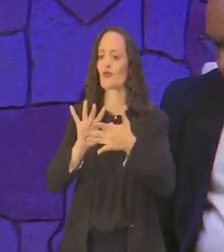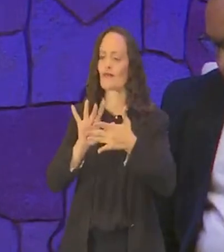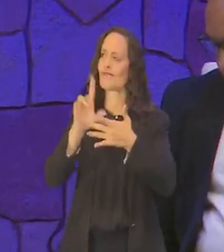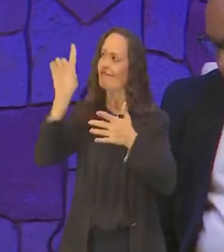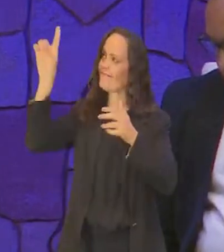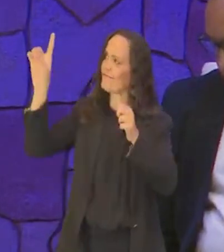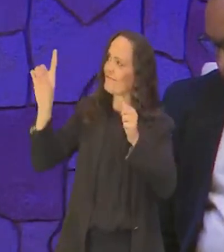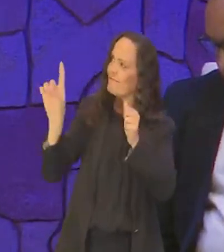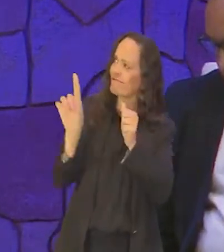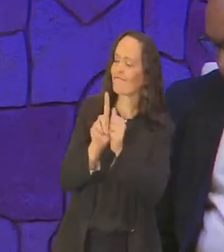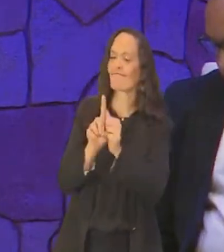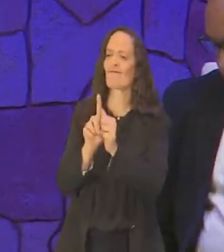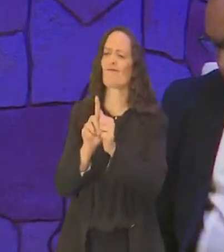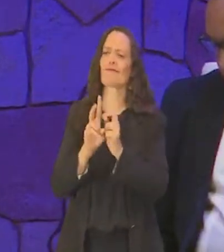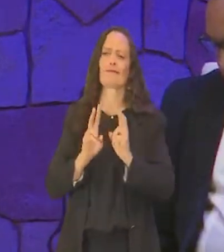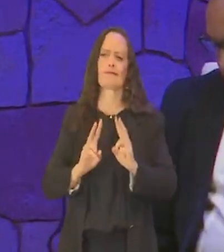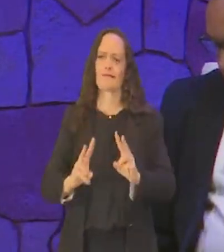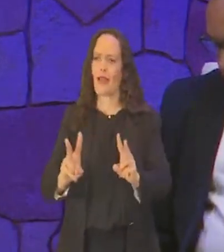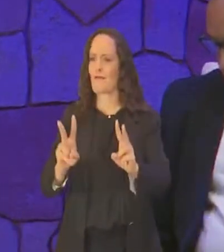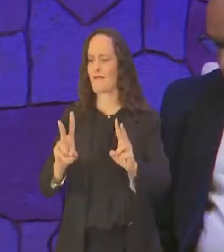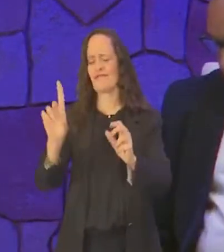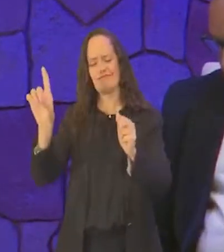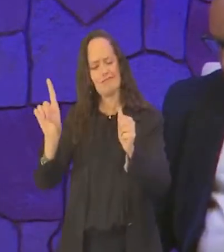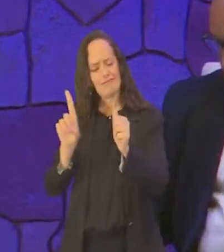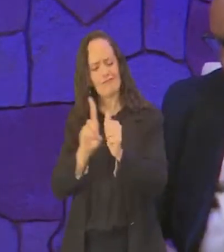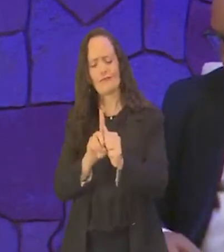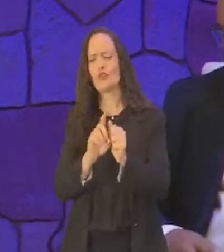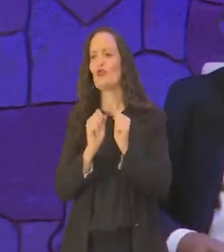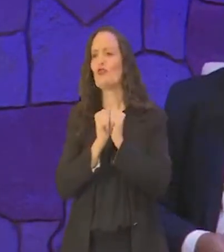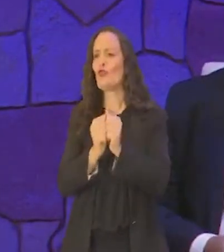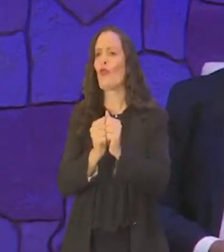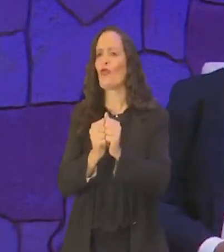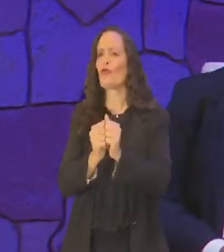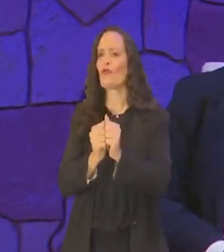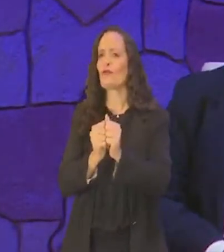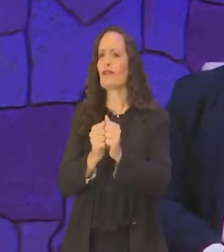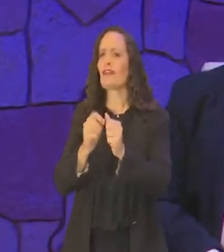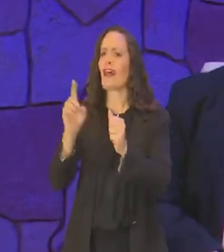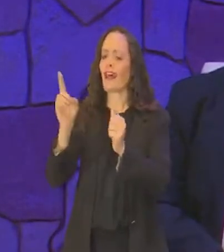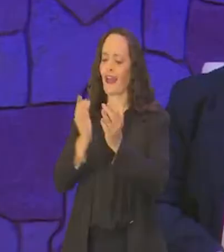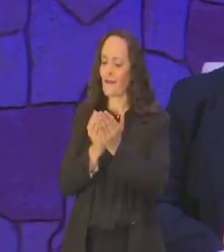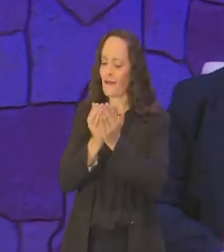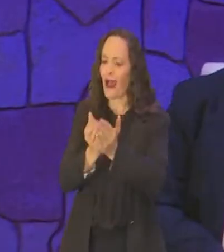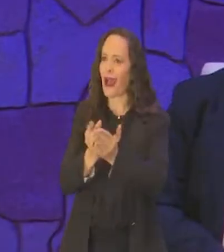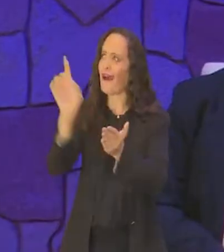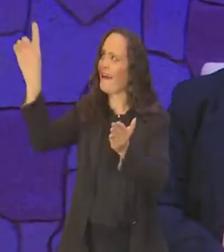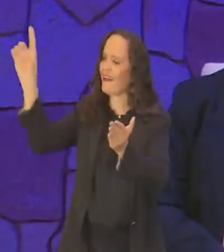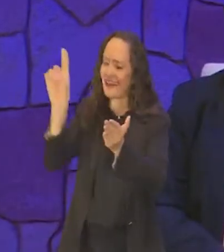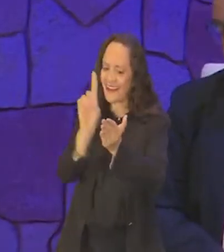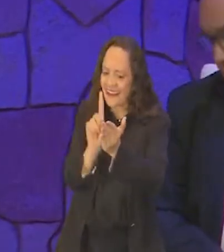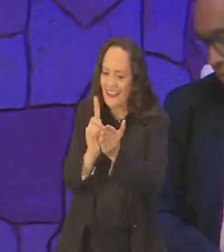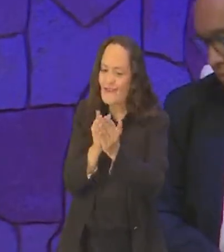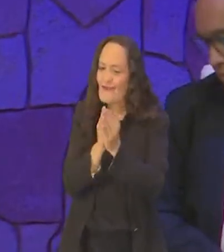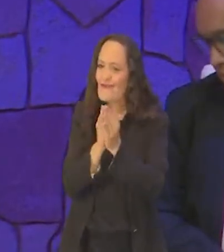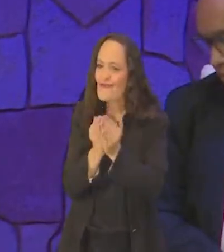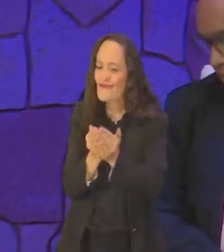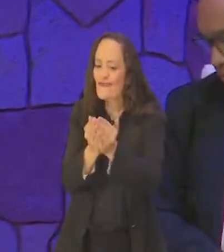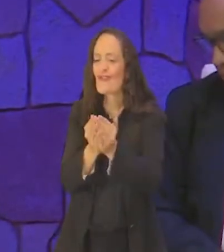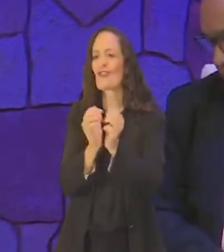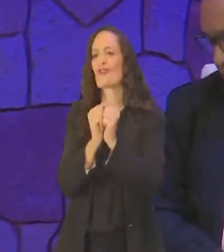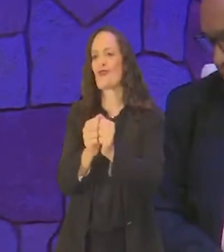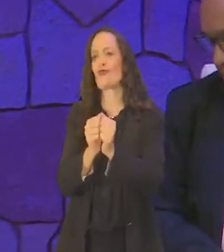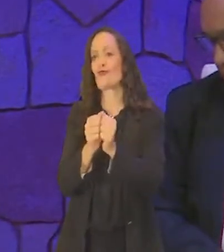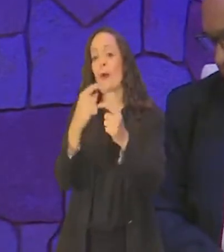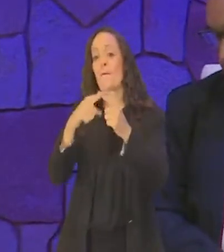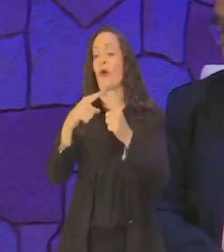conosco. Jesus está no barco. A sua presença e a sua